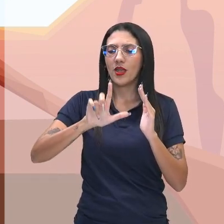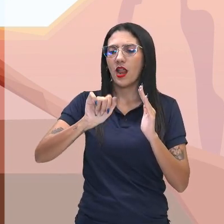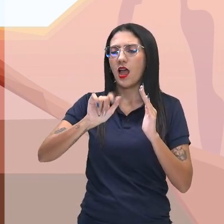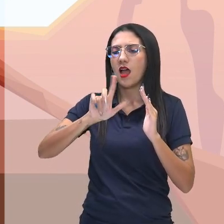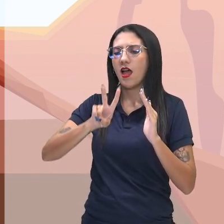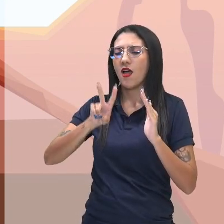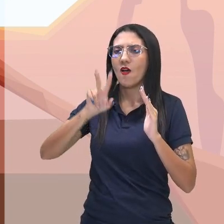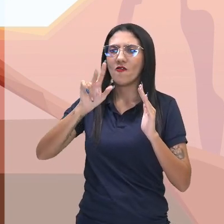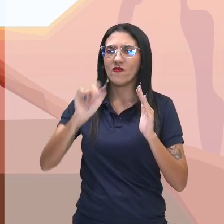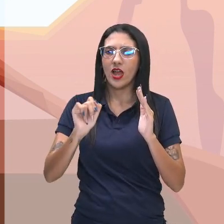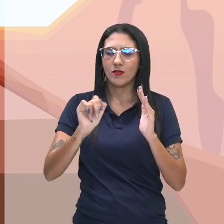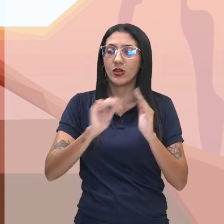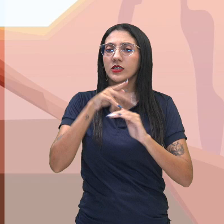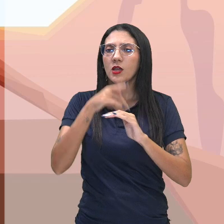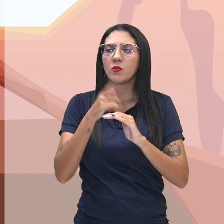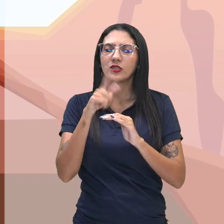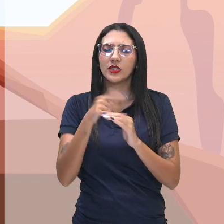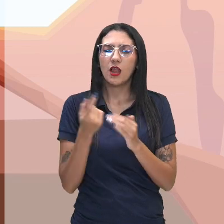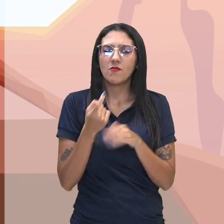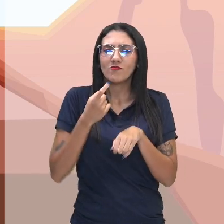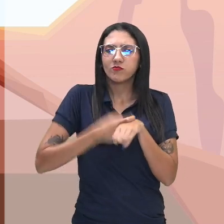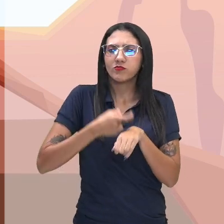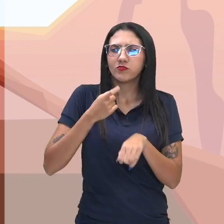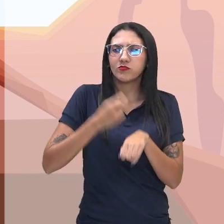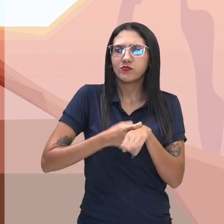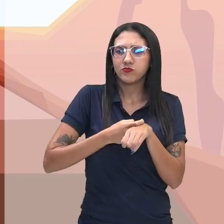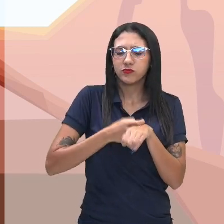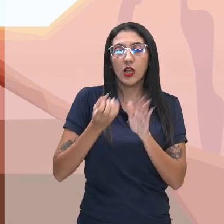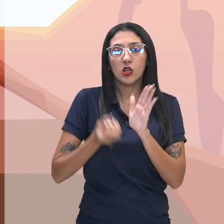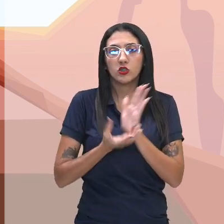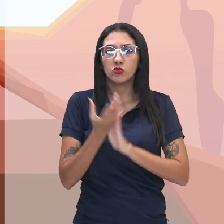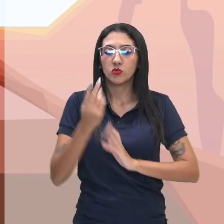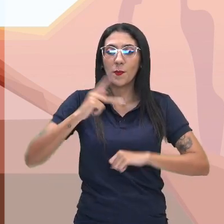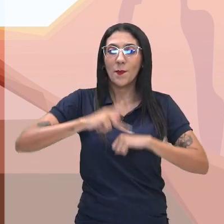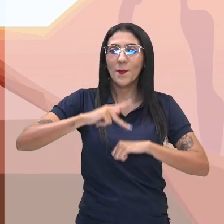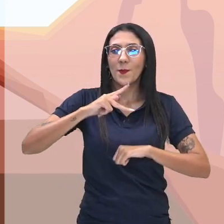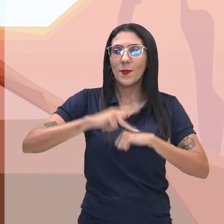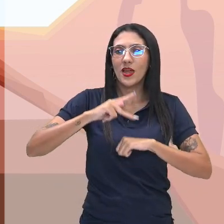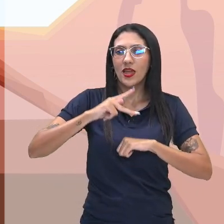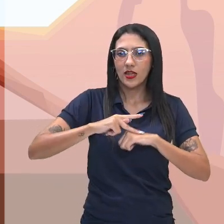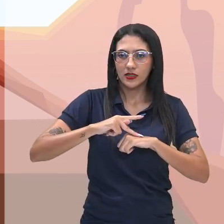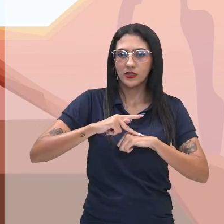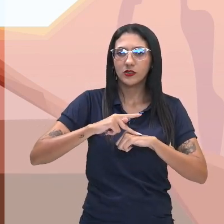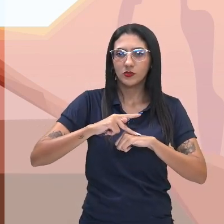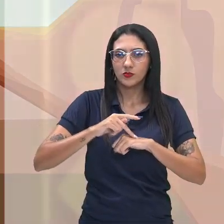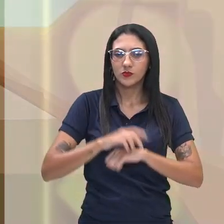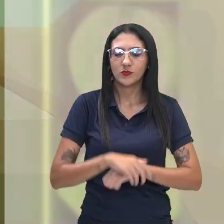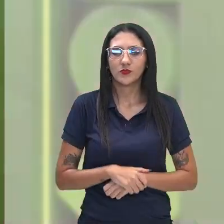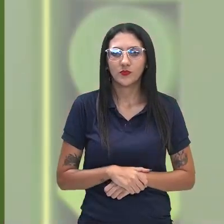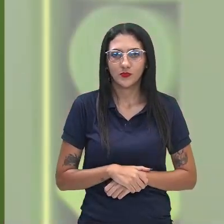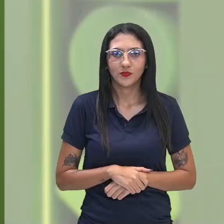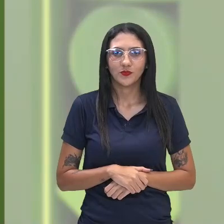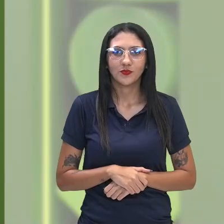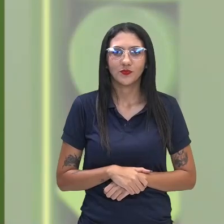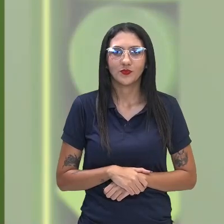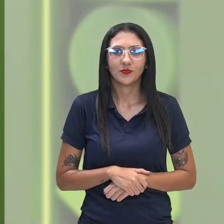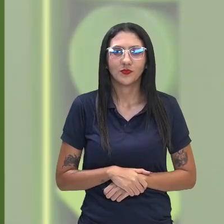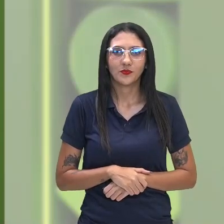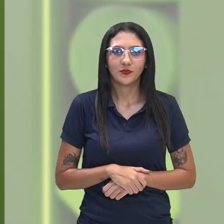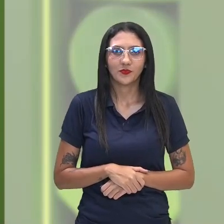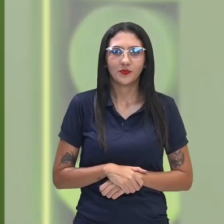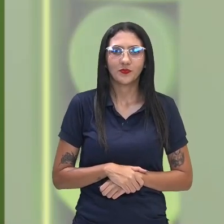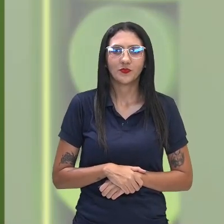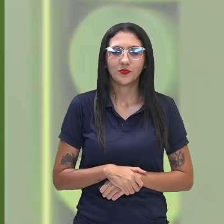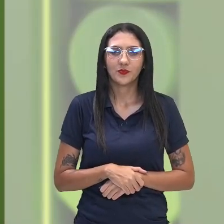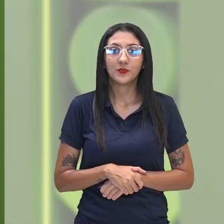lava se solidifica, originam-se as rochas ígneas ou magmáticas. Então, nessas imagens, a